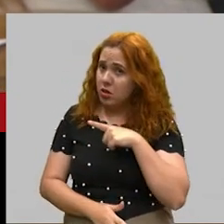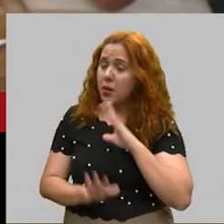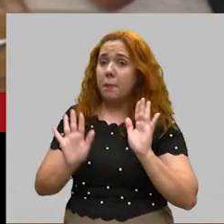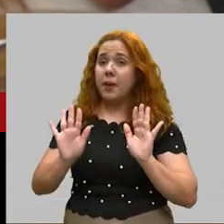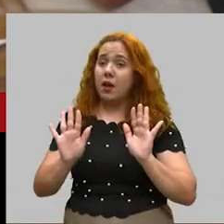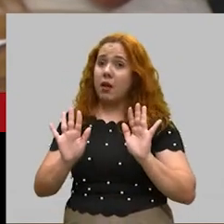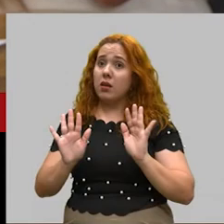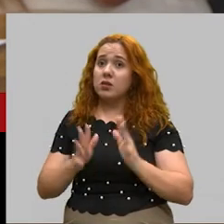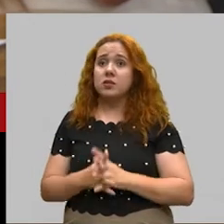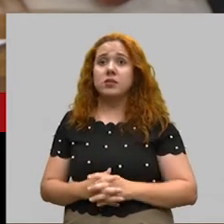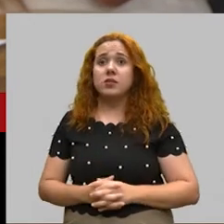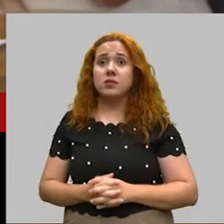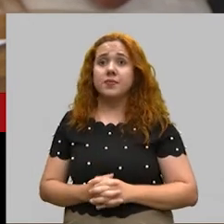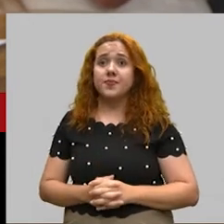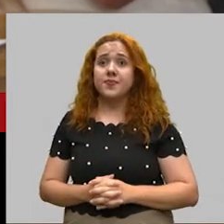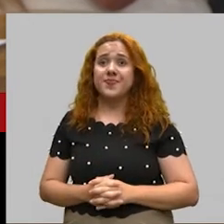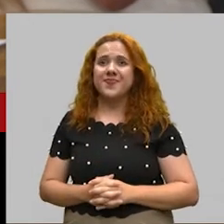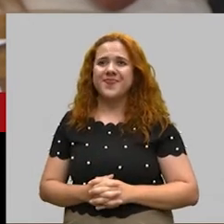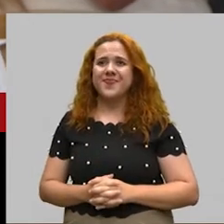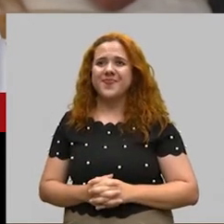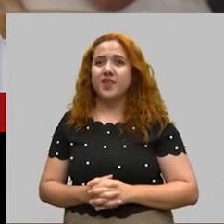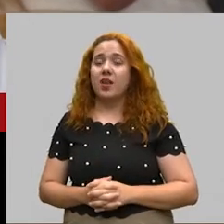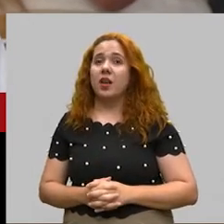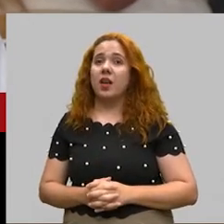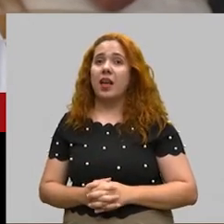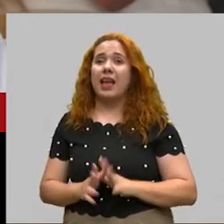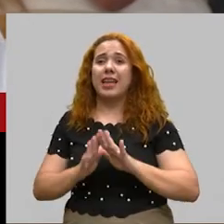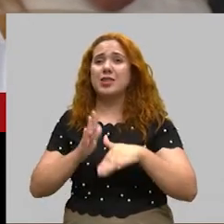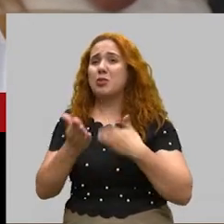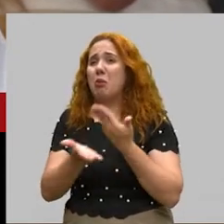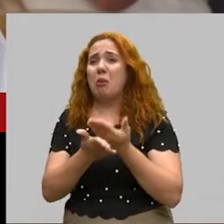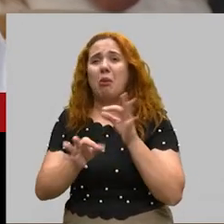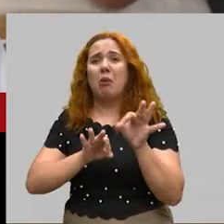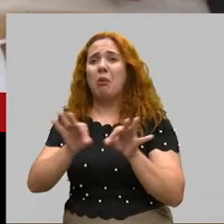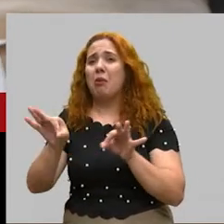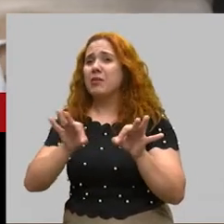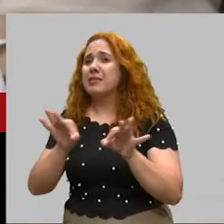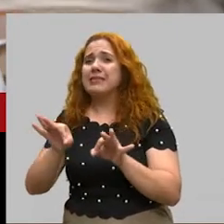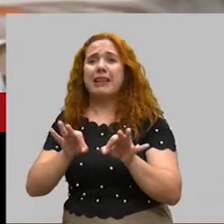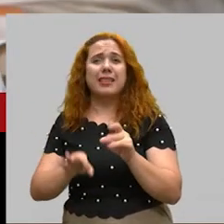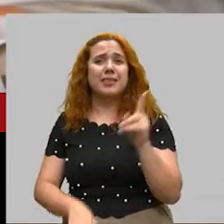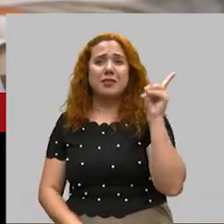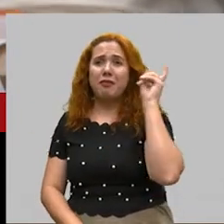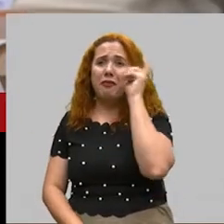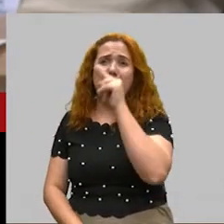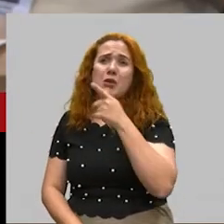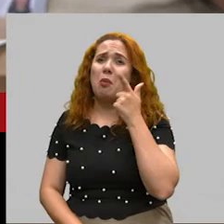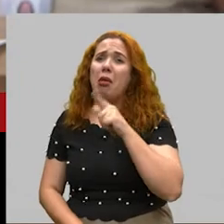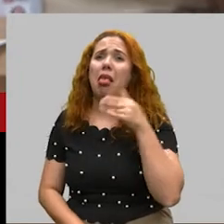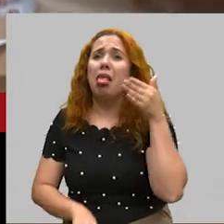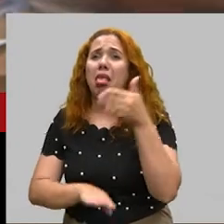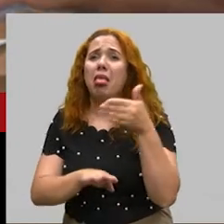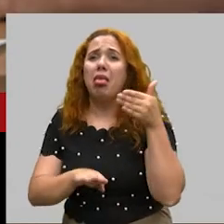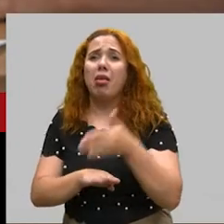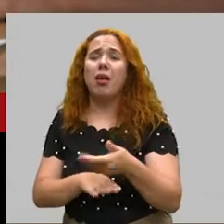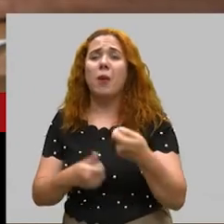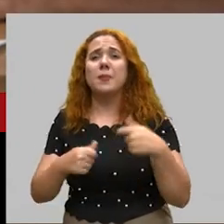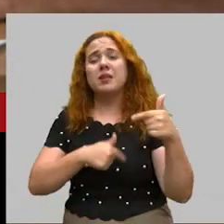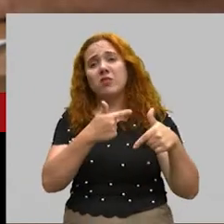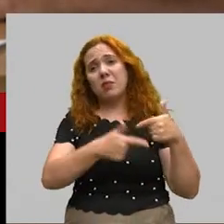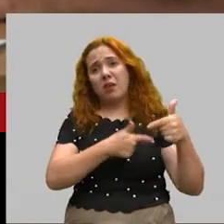escola mas a da forma como a escola tava organizada eu não conseguia estudar porque eu precisava